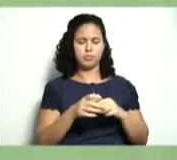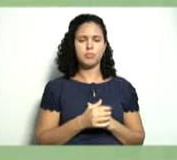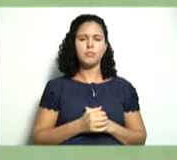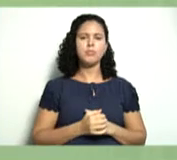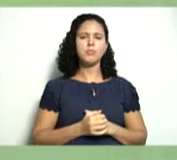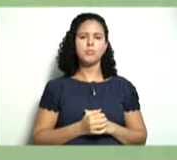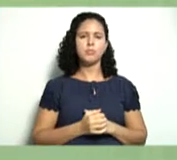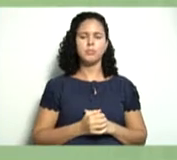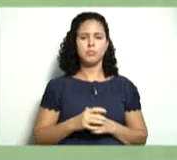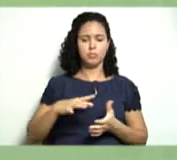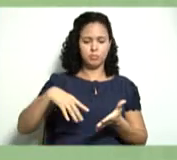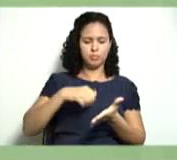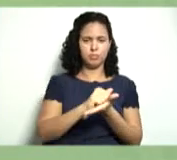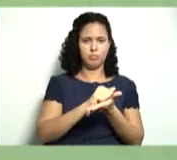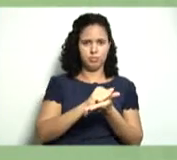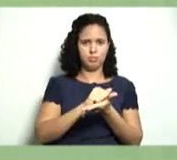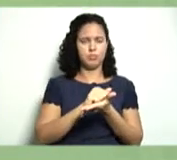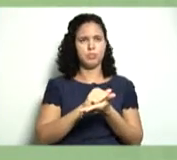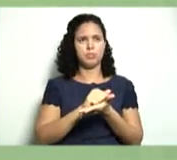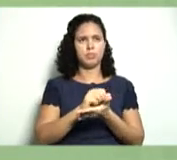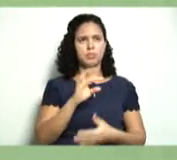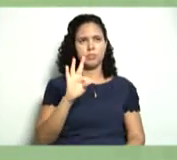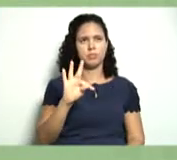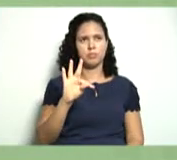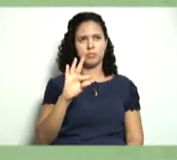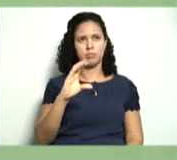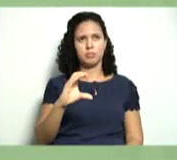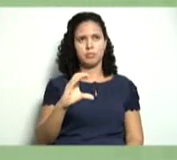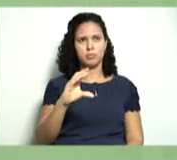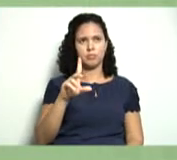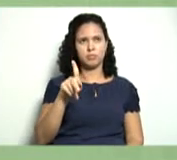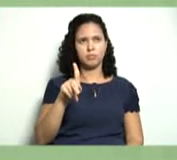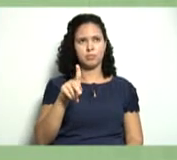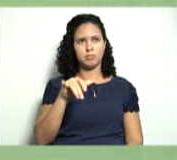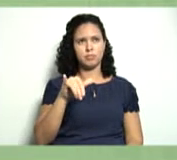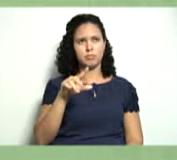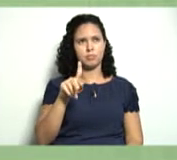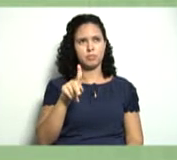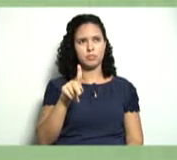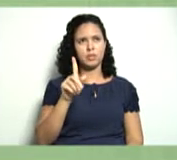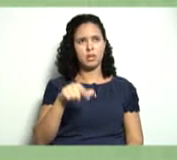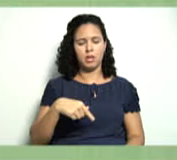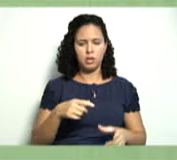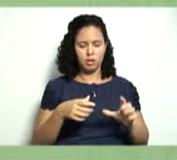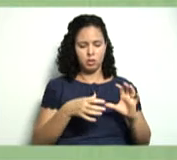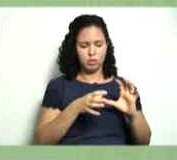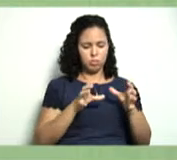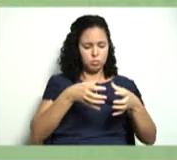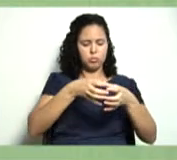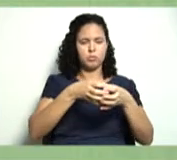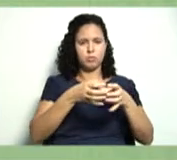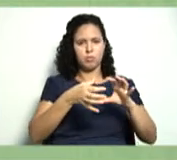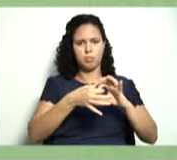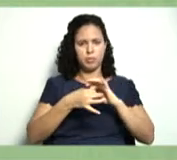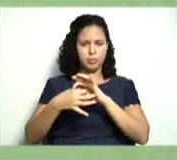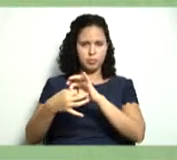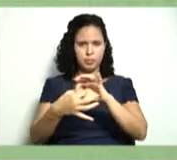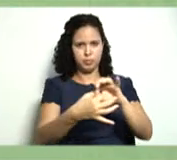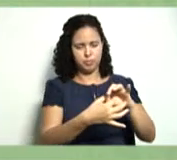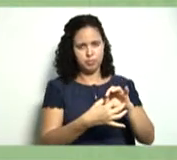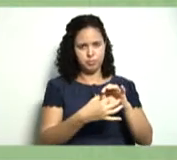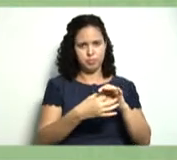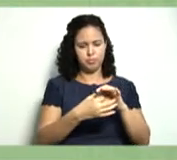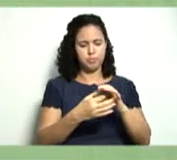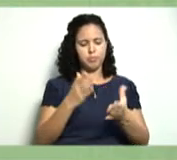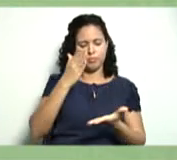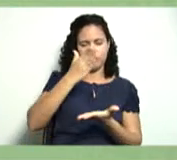protocolo tcp/ip é um conjunto de protocolos esse grupo é dividido em quatro camada